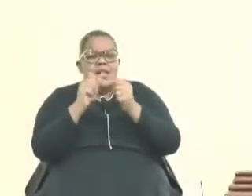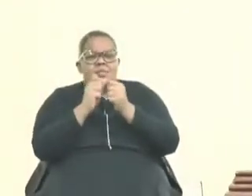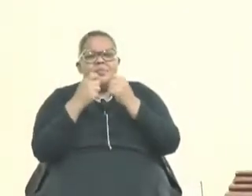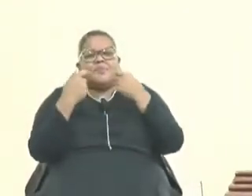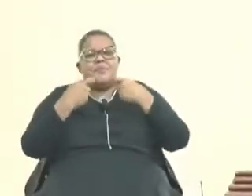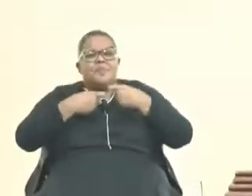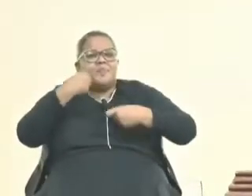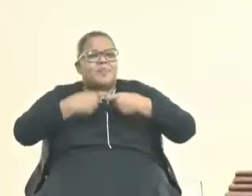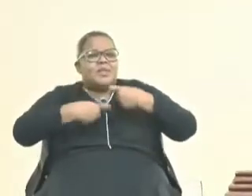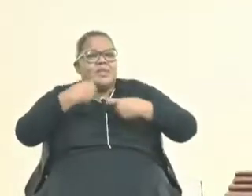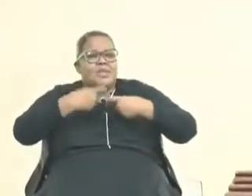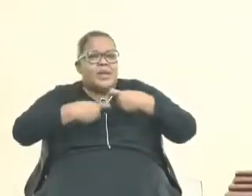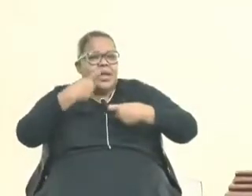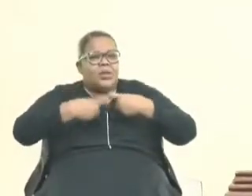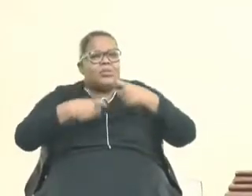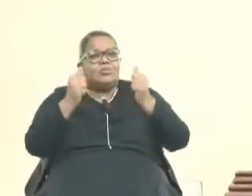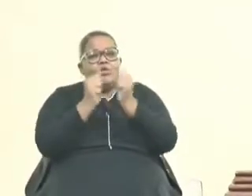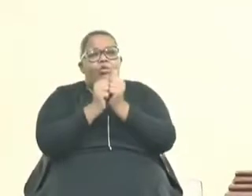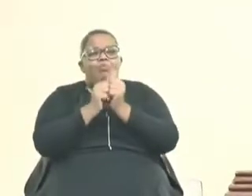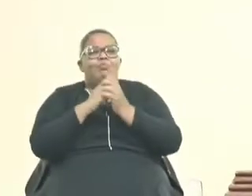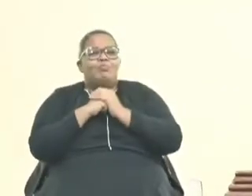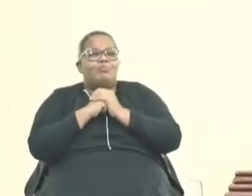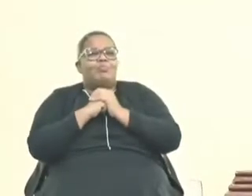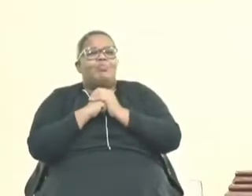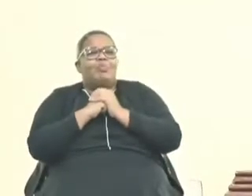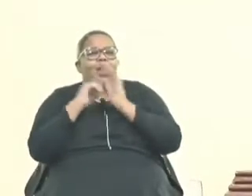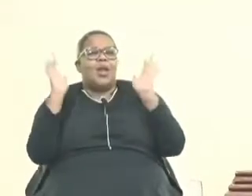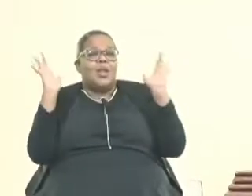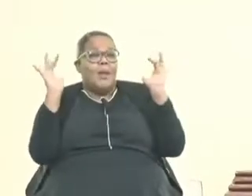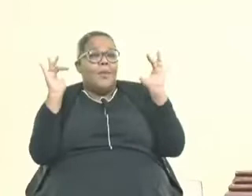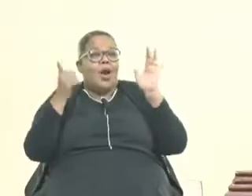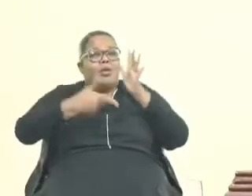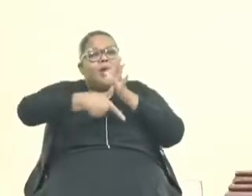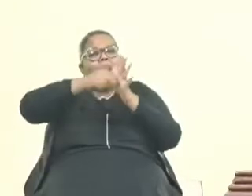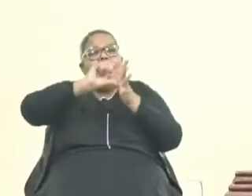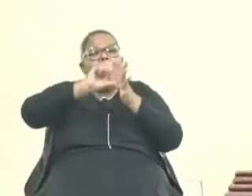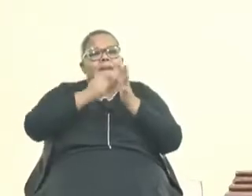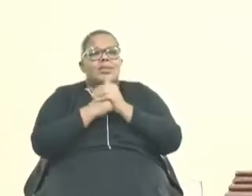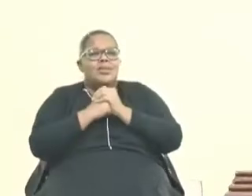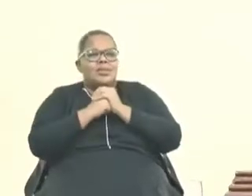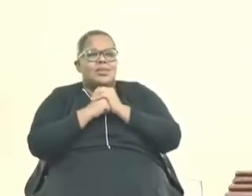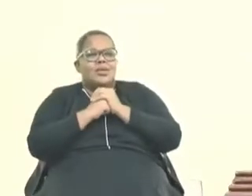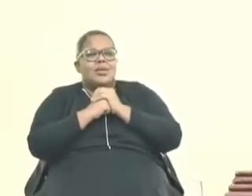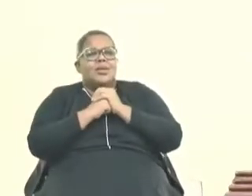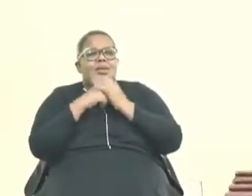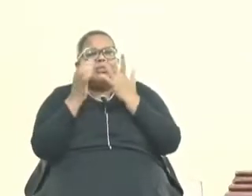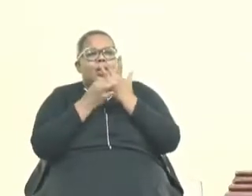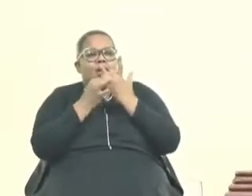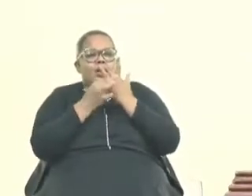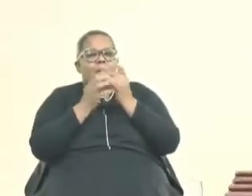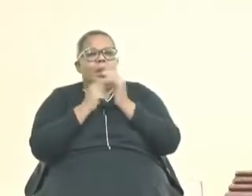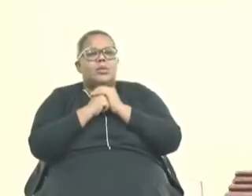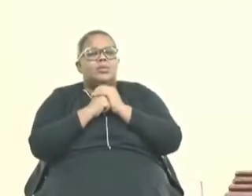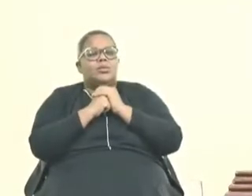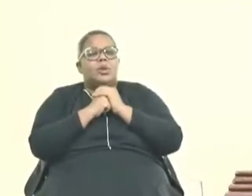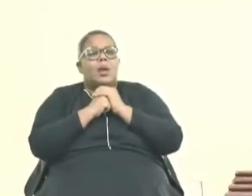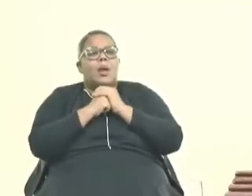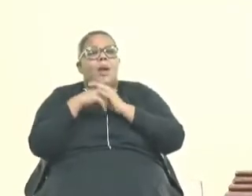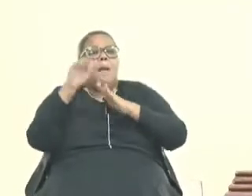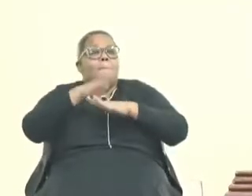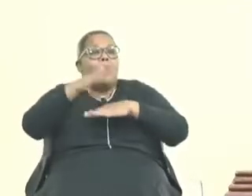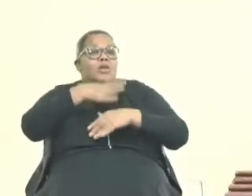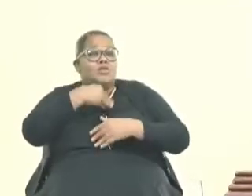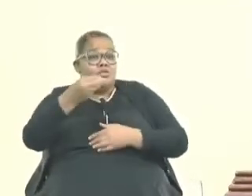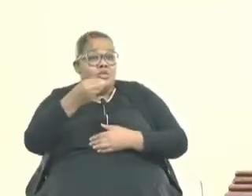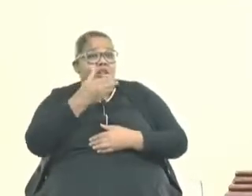sexo tá com seu namorado ou com a sua namorada antes do casamento pode a Bíblia diz que os filhos dele eles